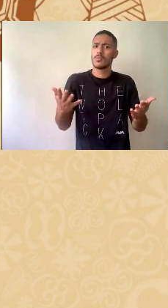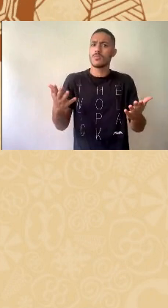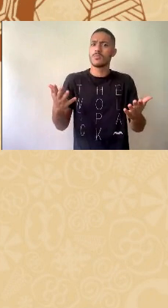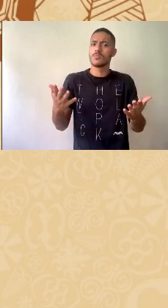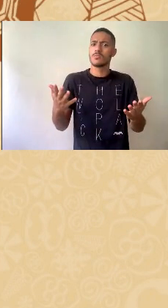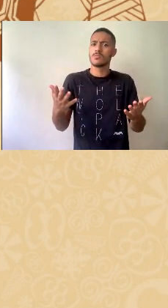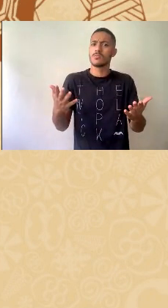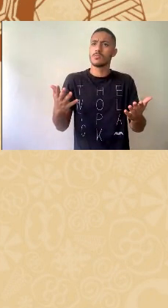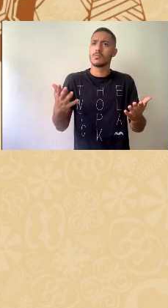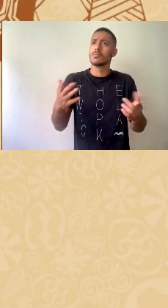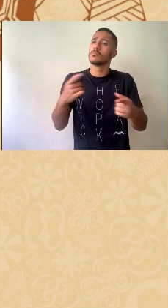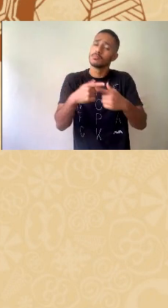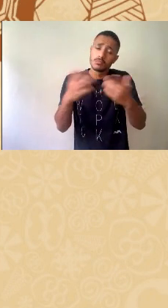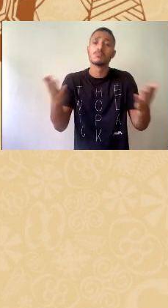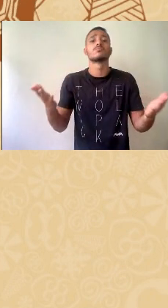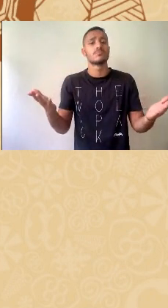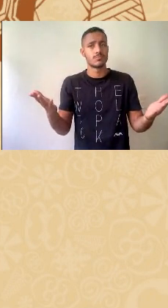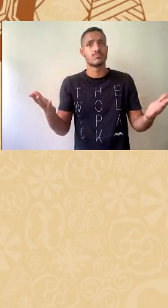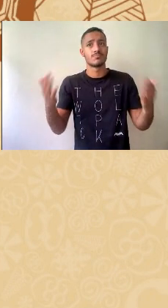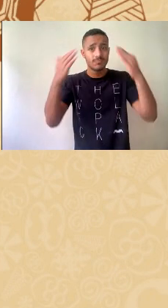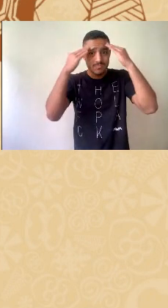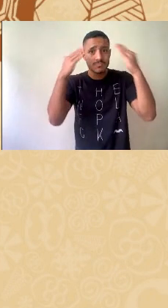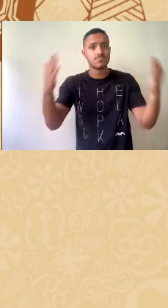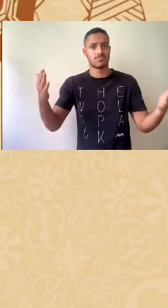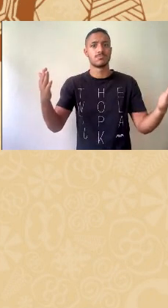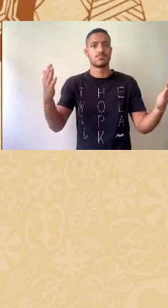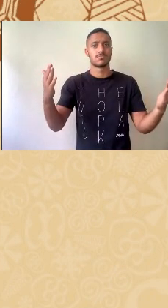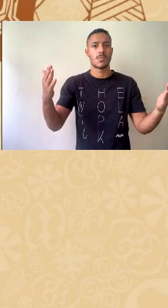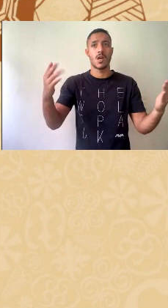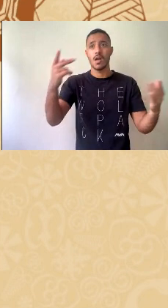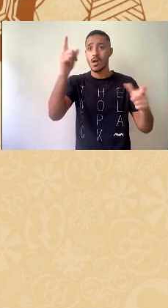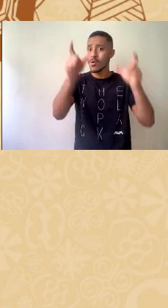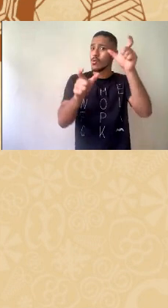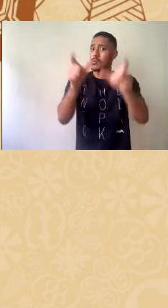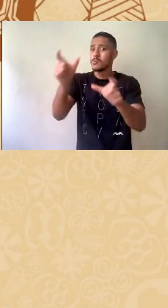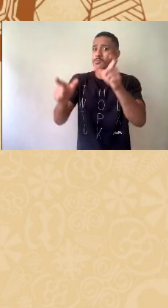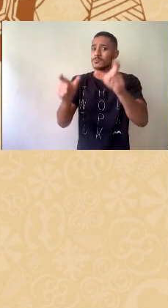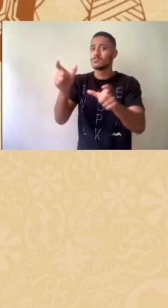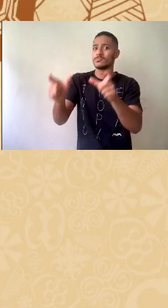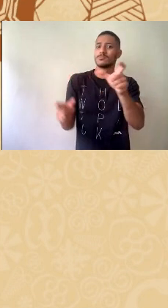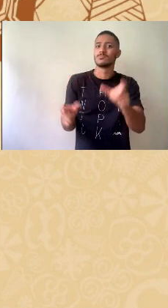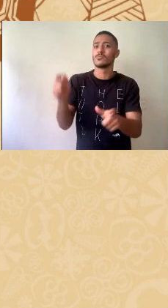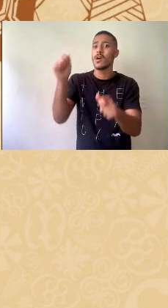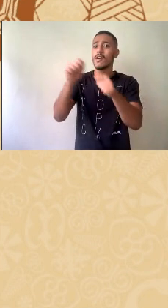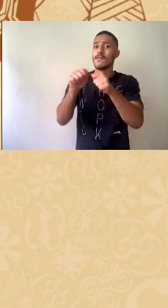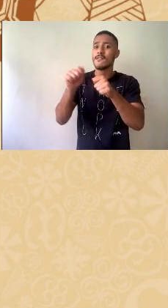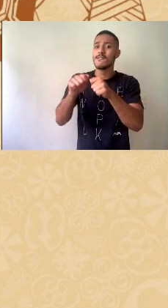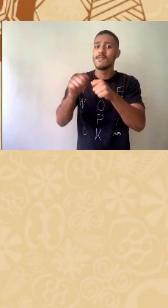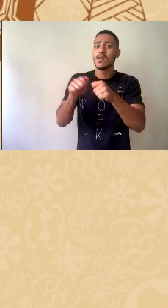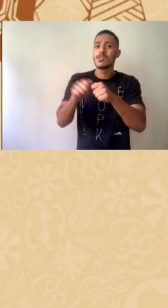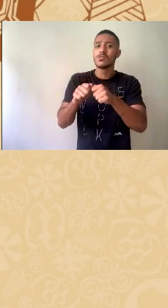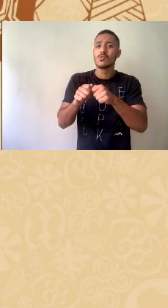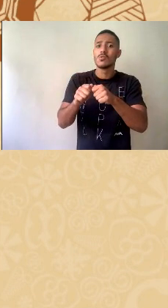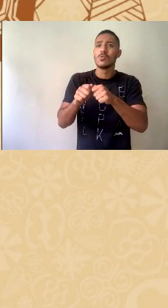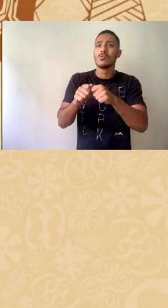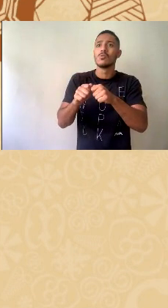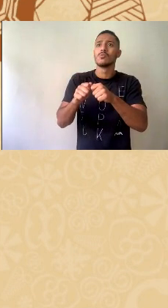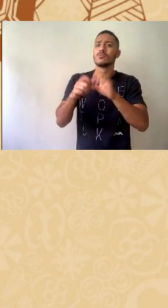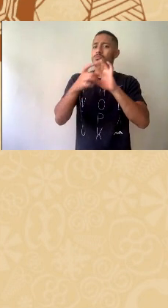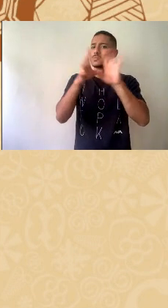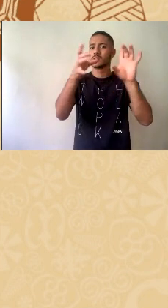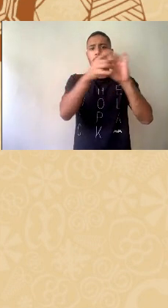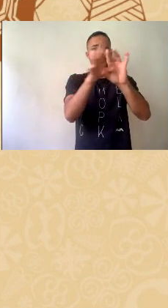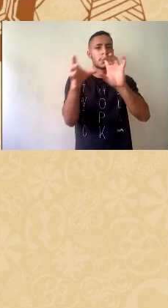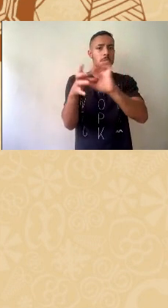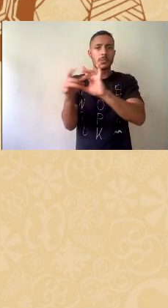Pois bem, né? O sujeito é feito, né? É constituído a subjetividade, né? Gonzales e tudo mais,